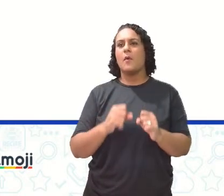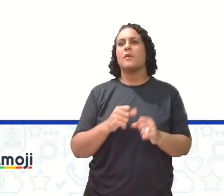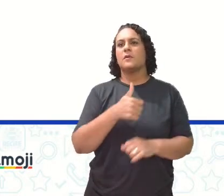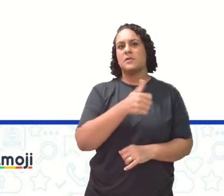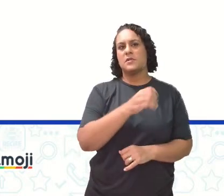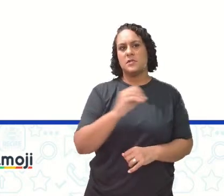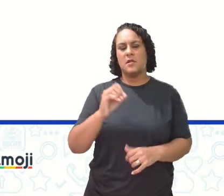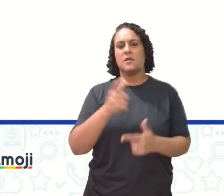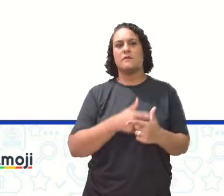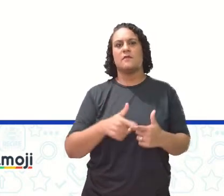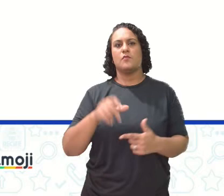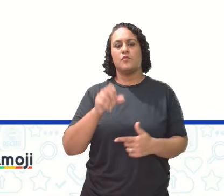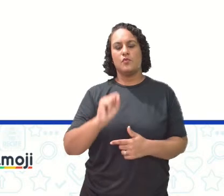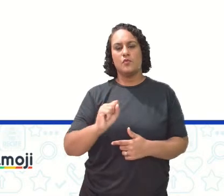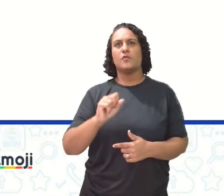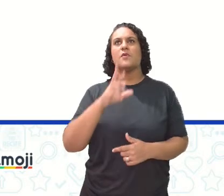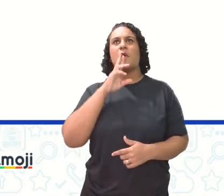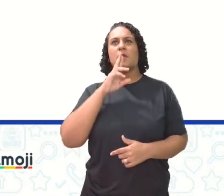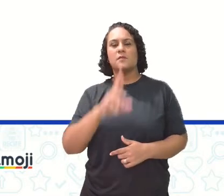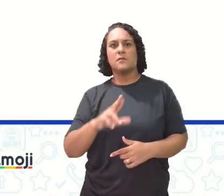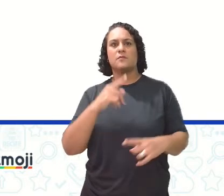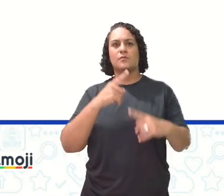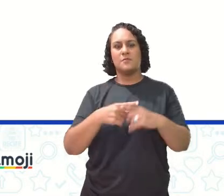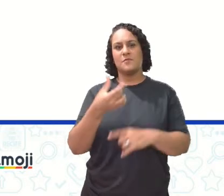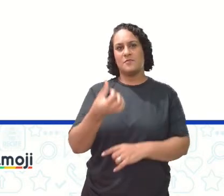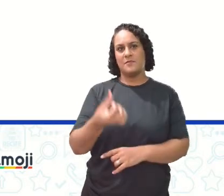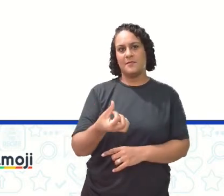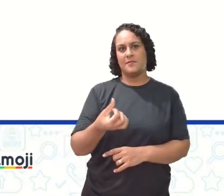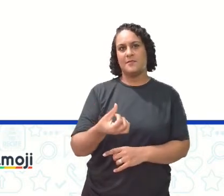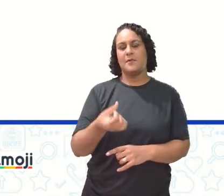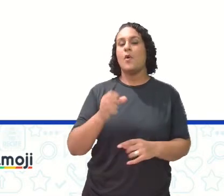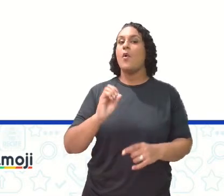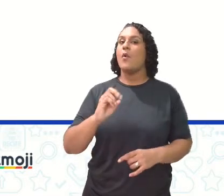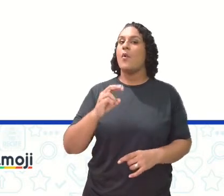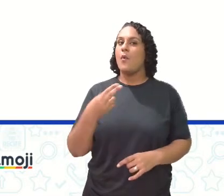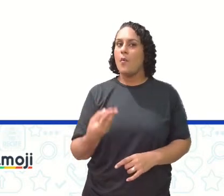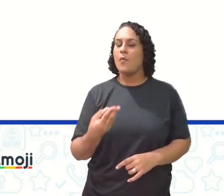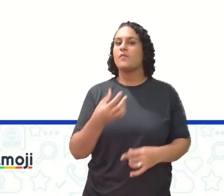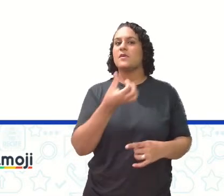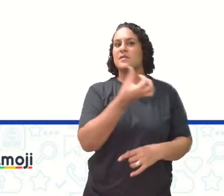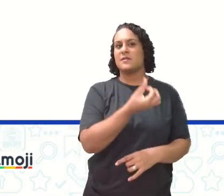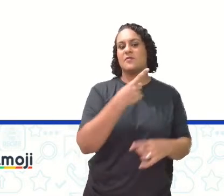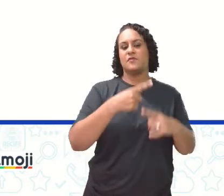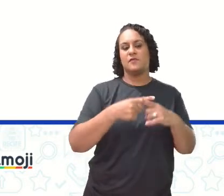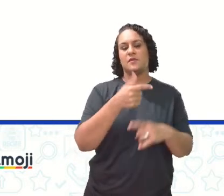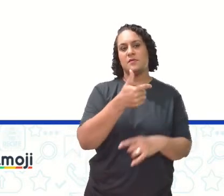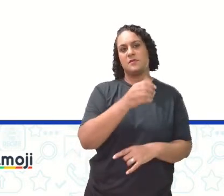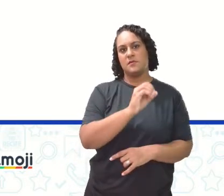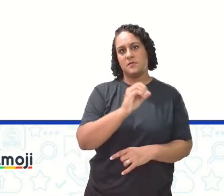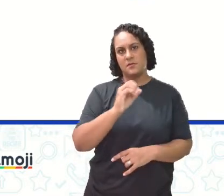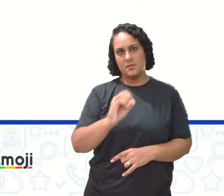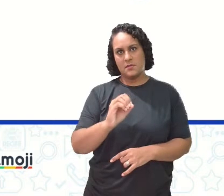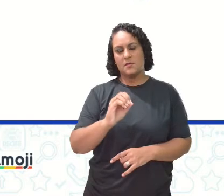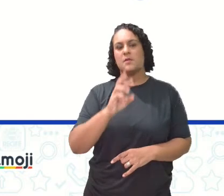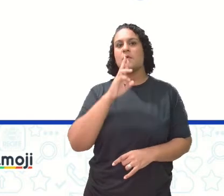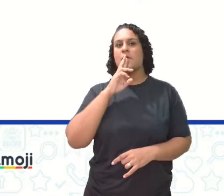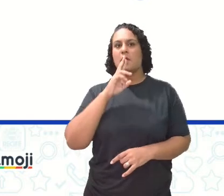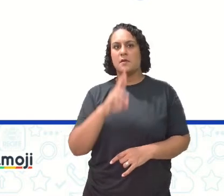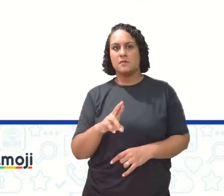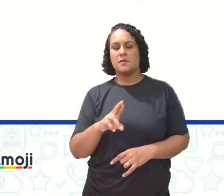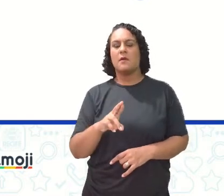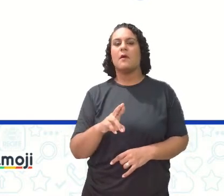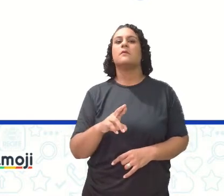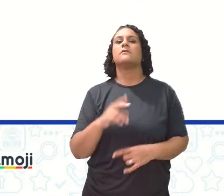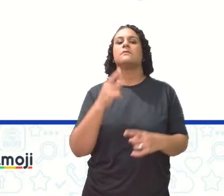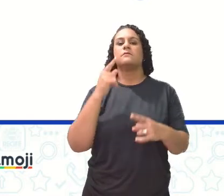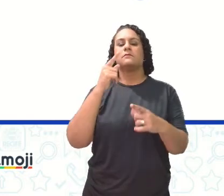por 8, certo? E o resultado eu multiplico por 6. Ou eu multiplico 6 por 100 e o resultado eu divido